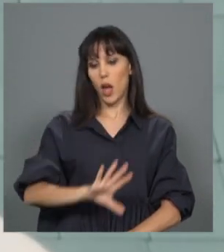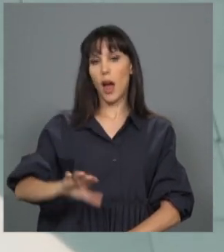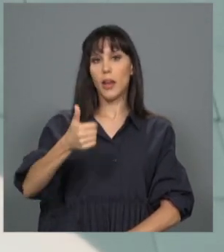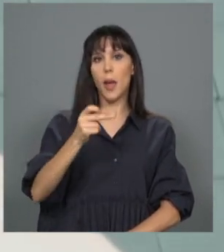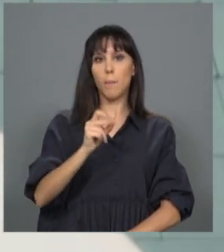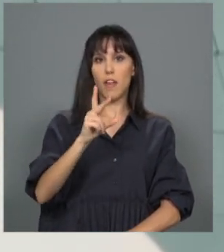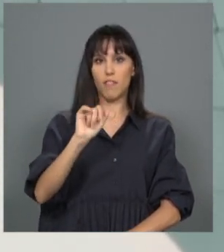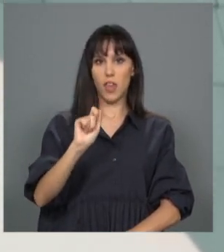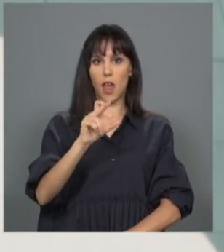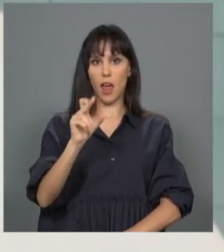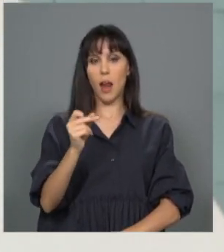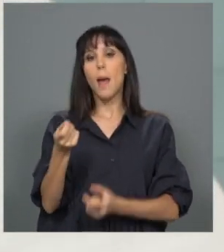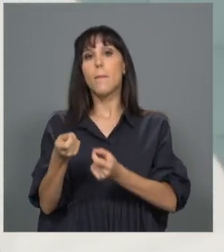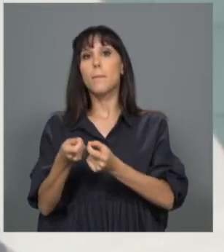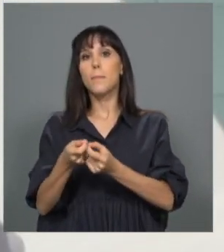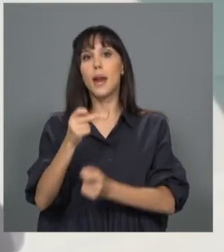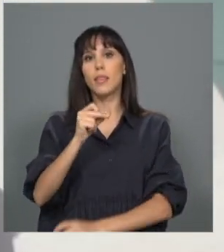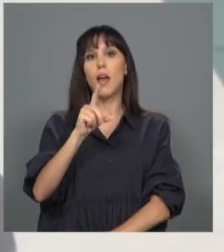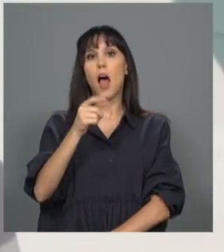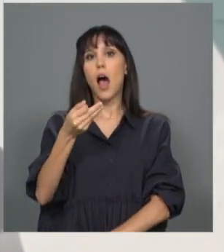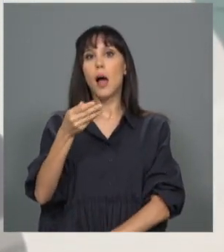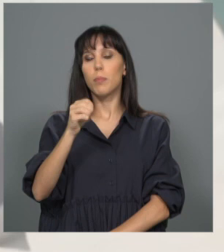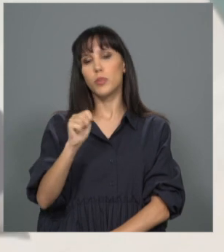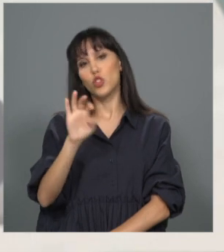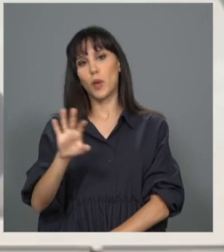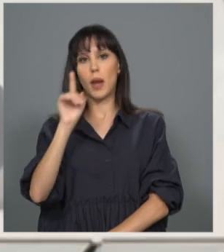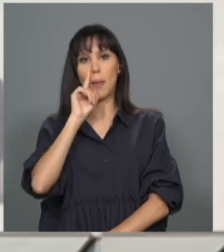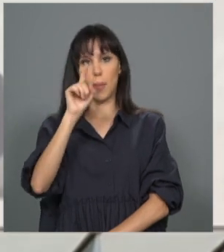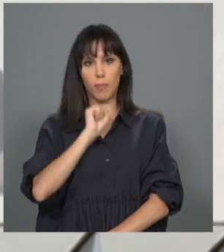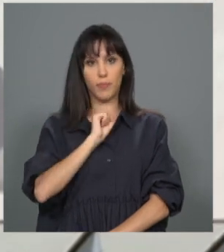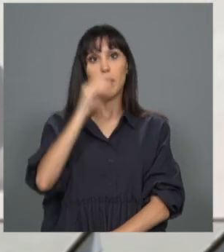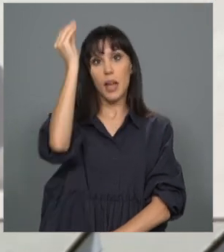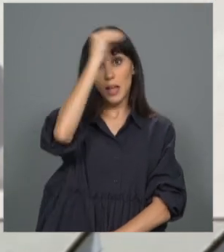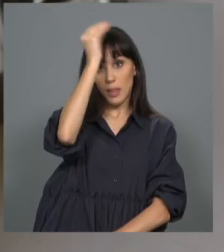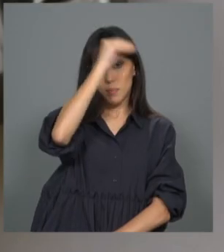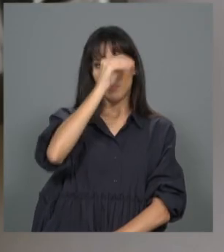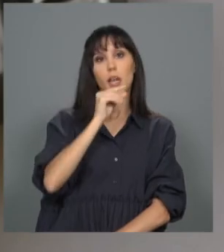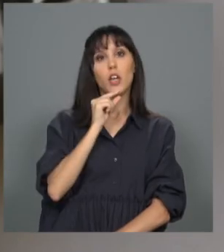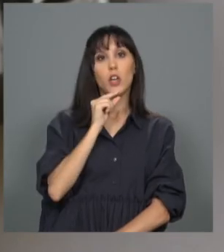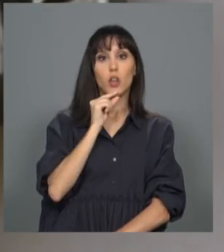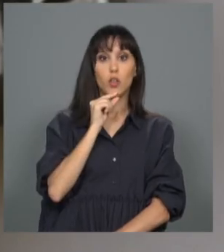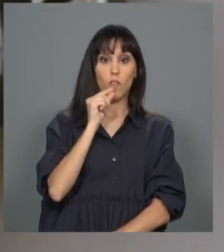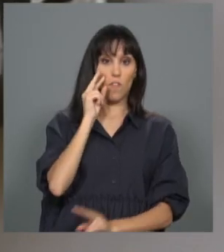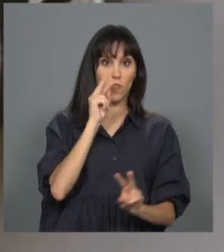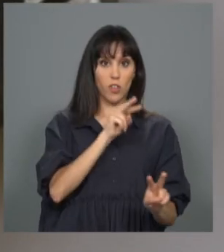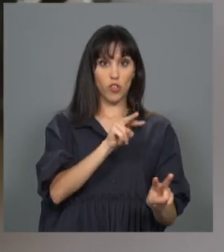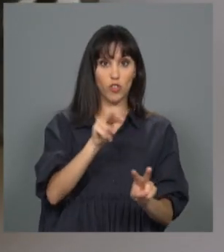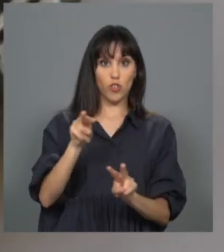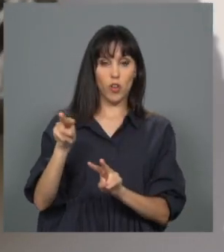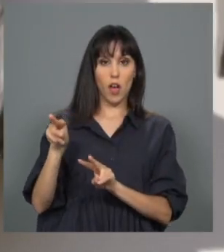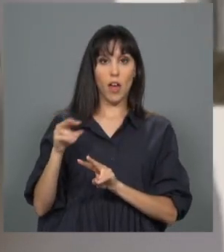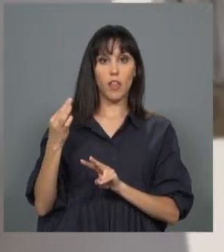junto aos Alpes alemães, precisamente numa aldeia vigiada